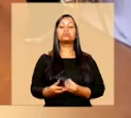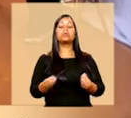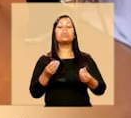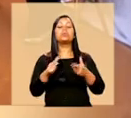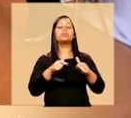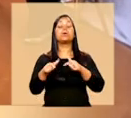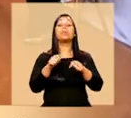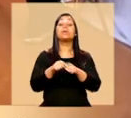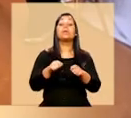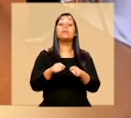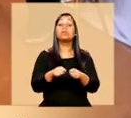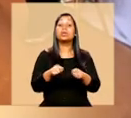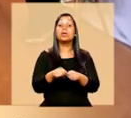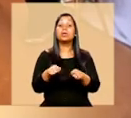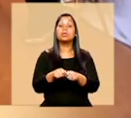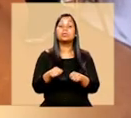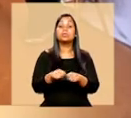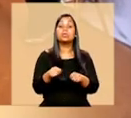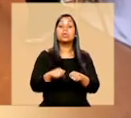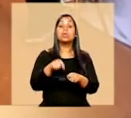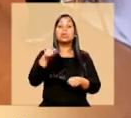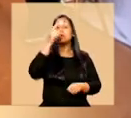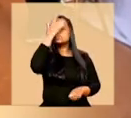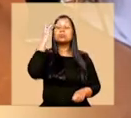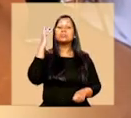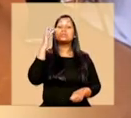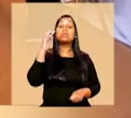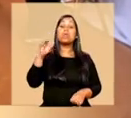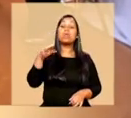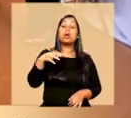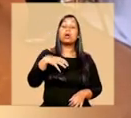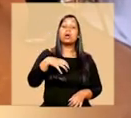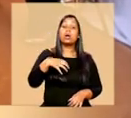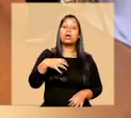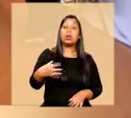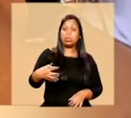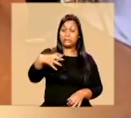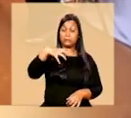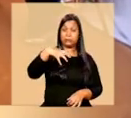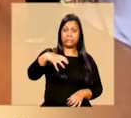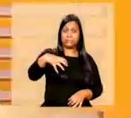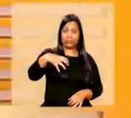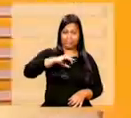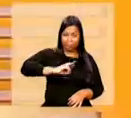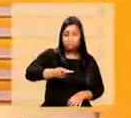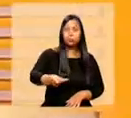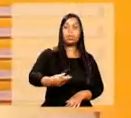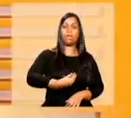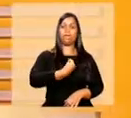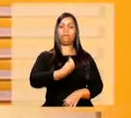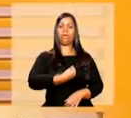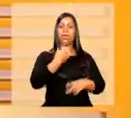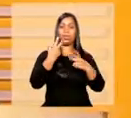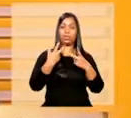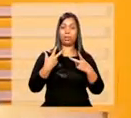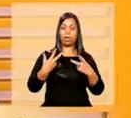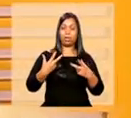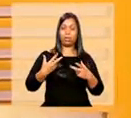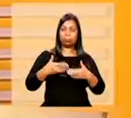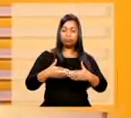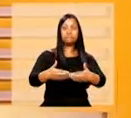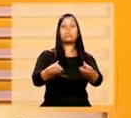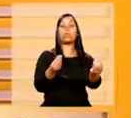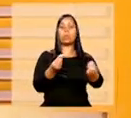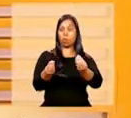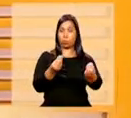é o trabalho que é feito quando esse paciente, esse transplantado, volta para a vida? Continua o